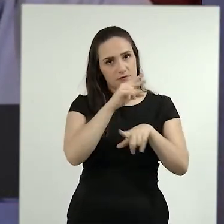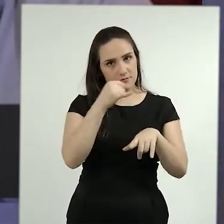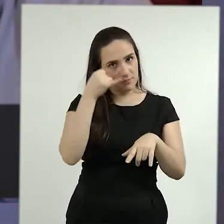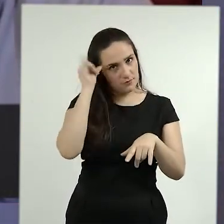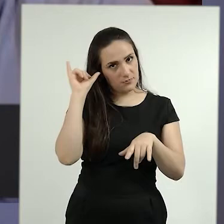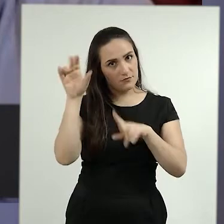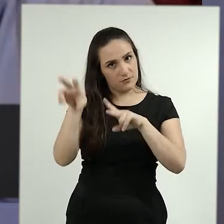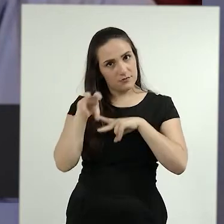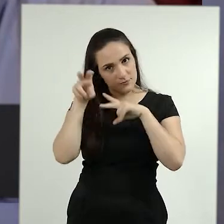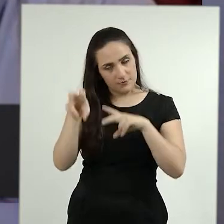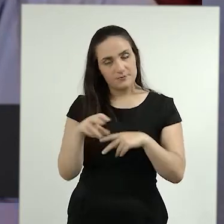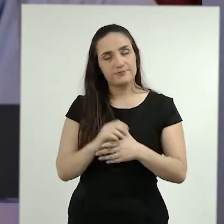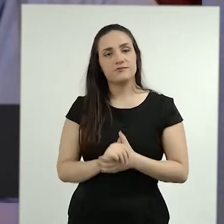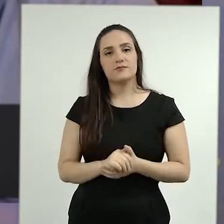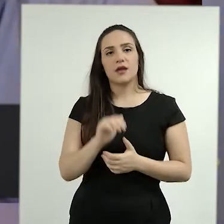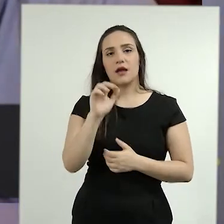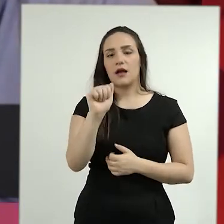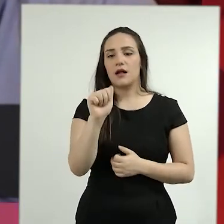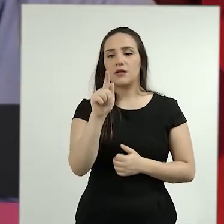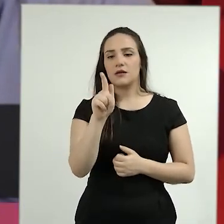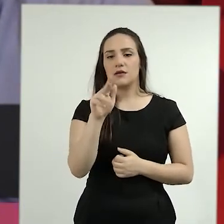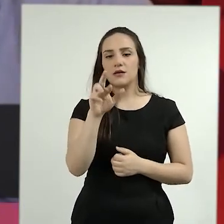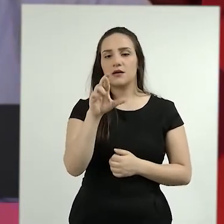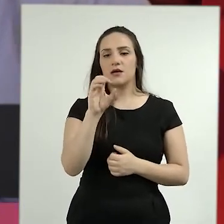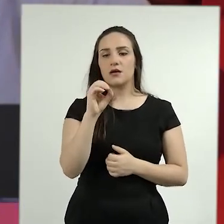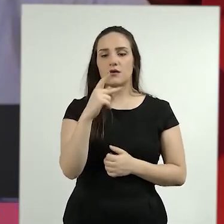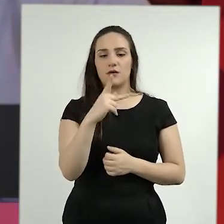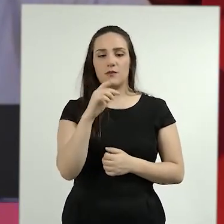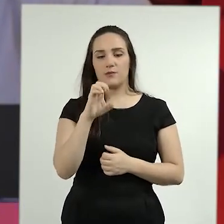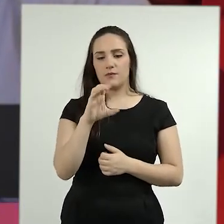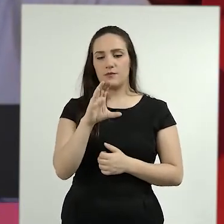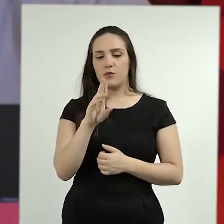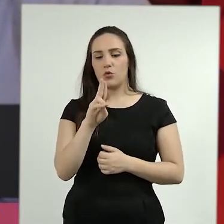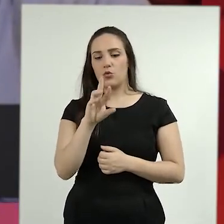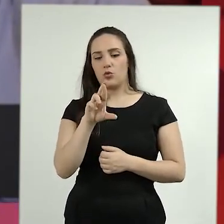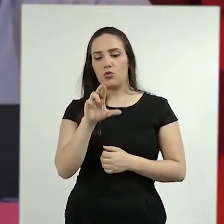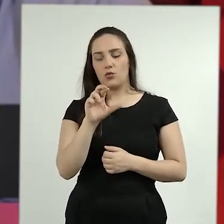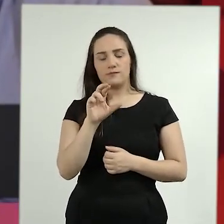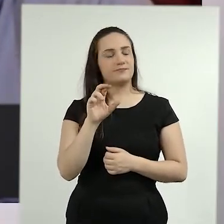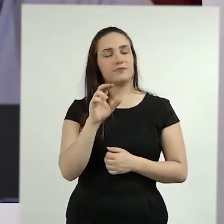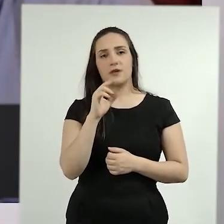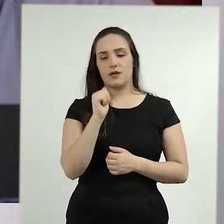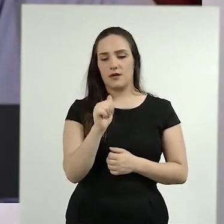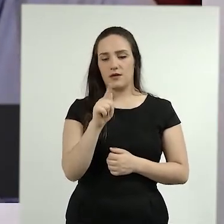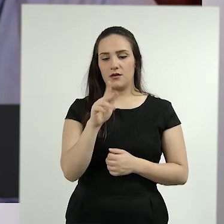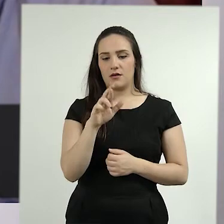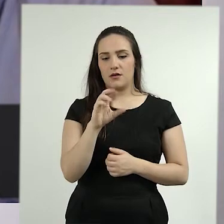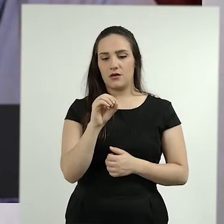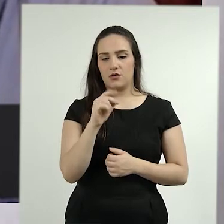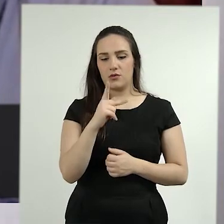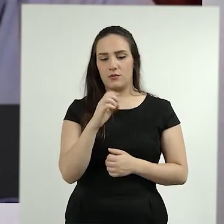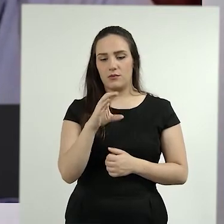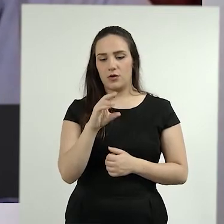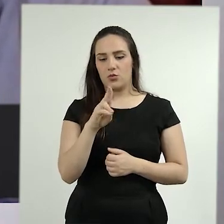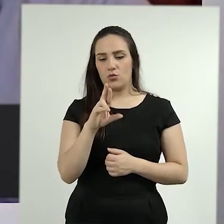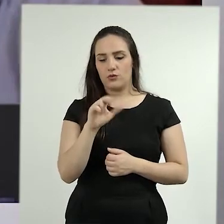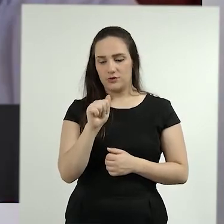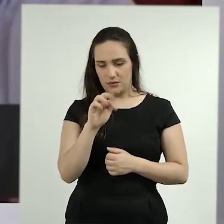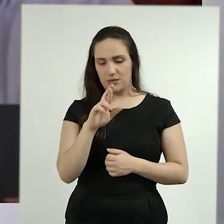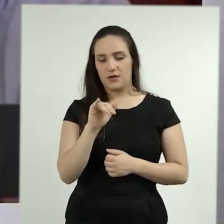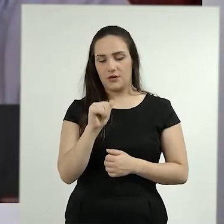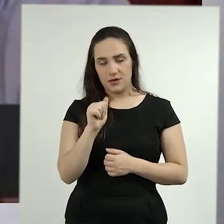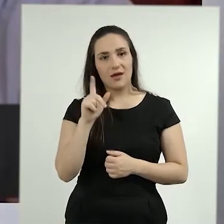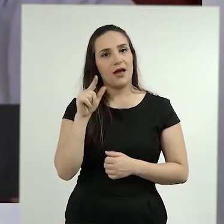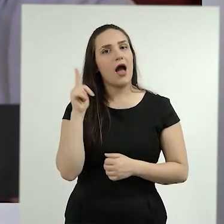a agropecuária de forma geral. Normalmente essas fazendas, elas, né, ajudam, né, a levantar esse